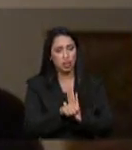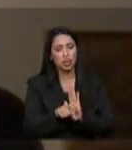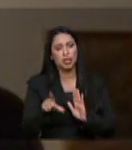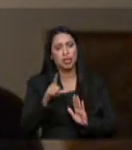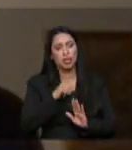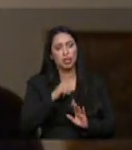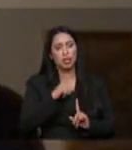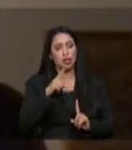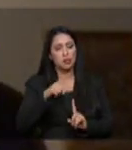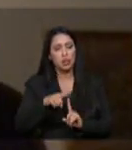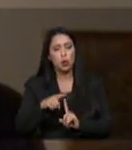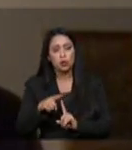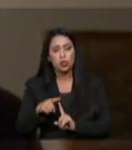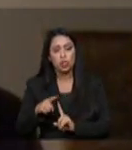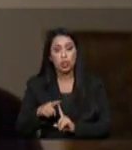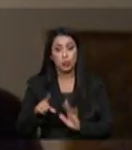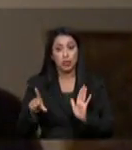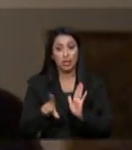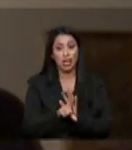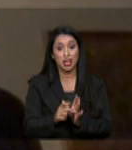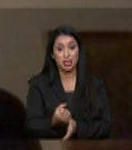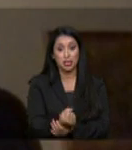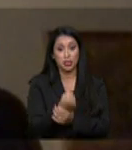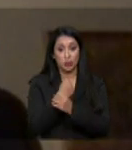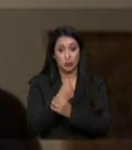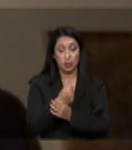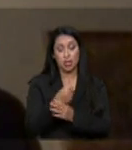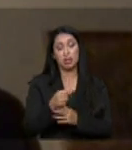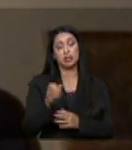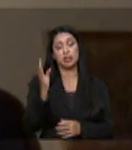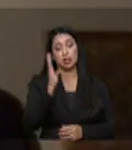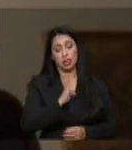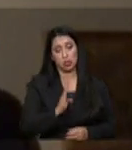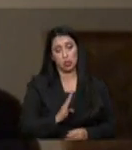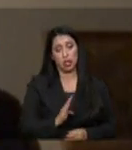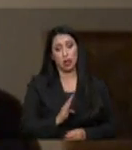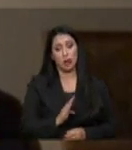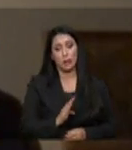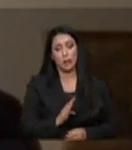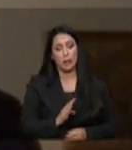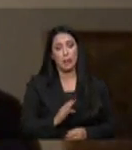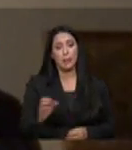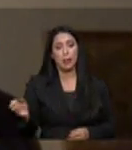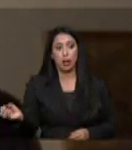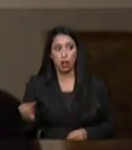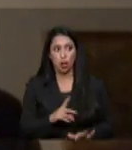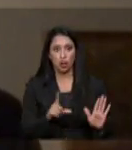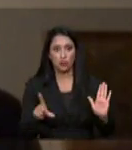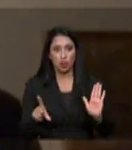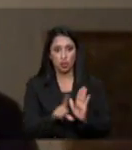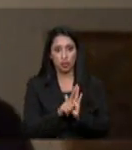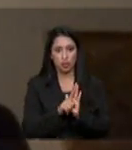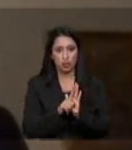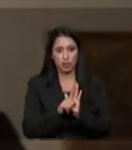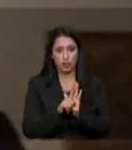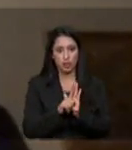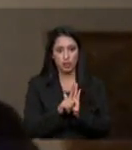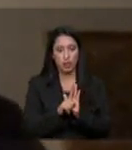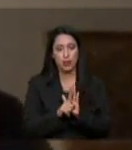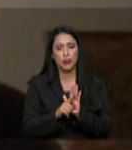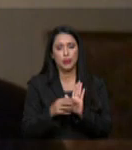condutas tipificadas na lei de segurança nacional em função da nova legislação